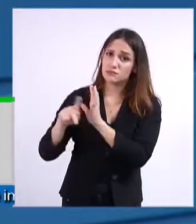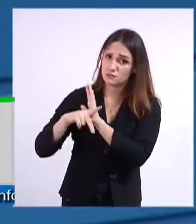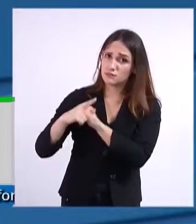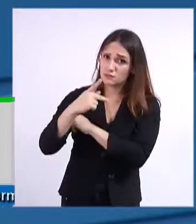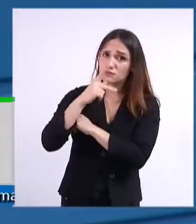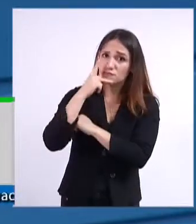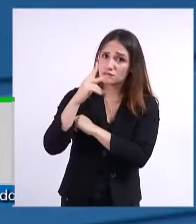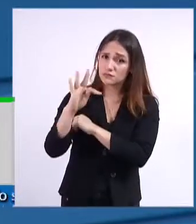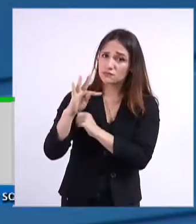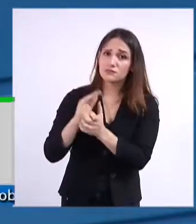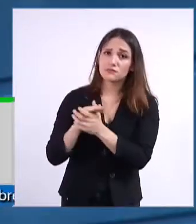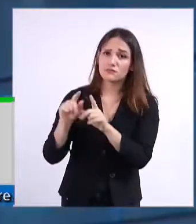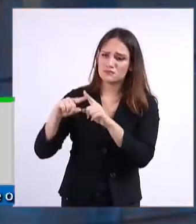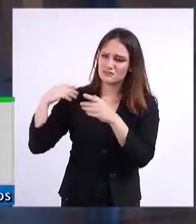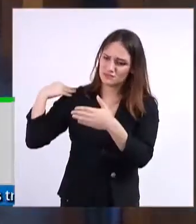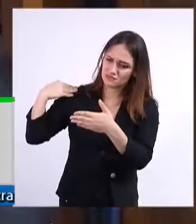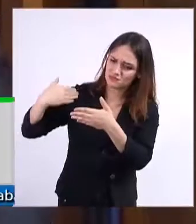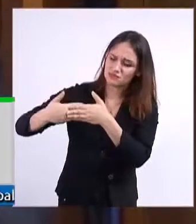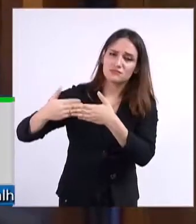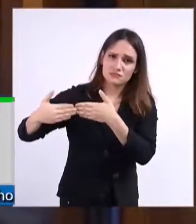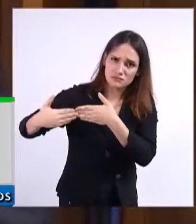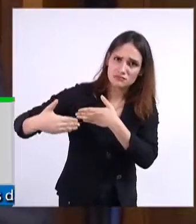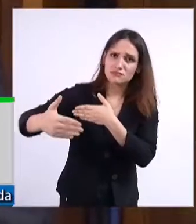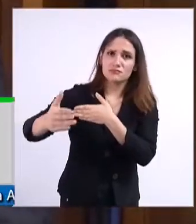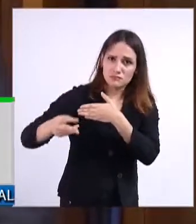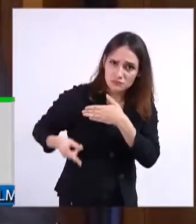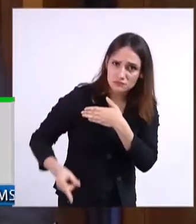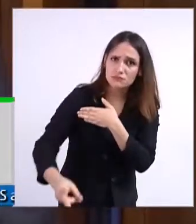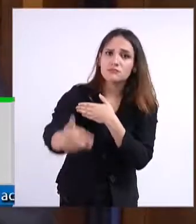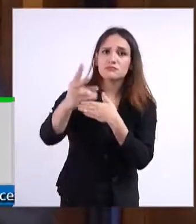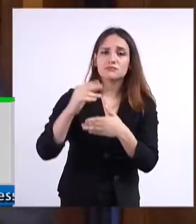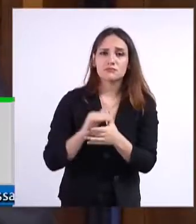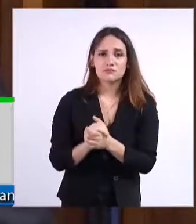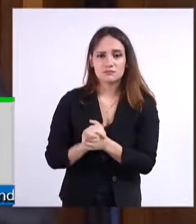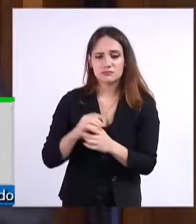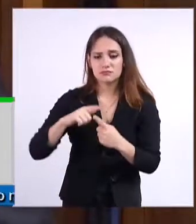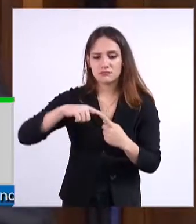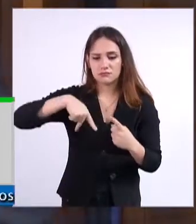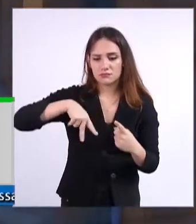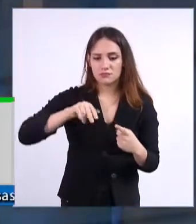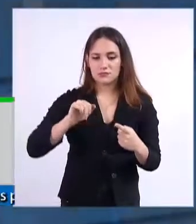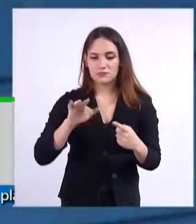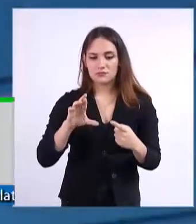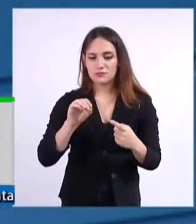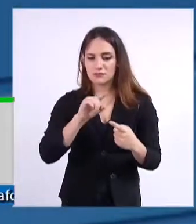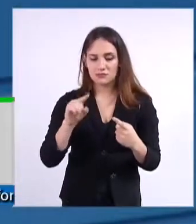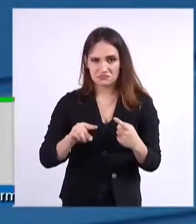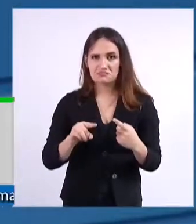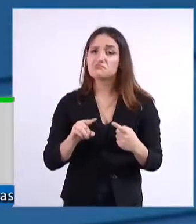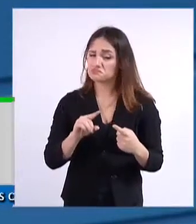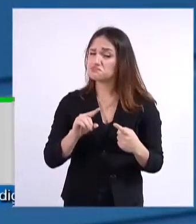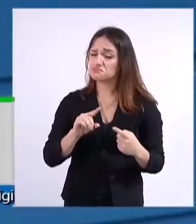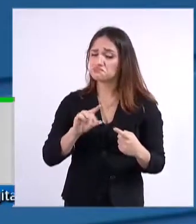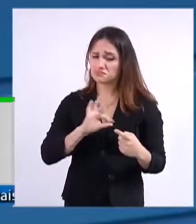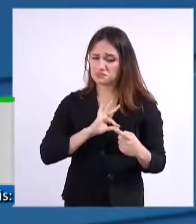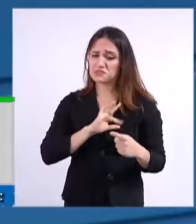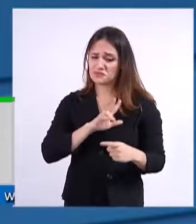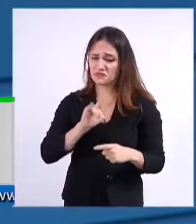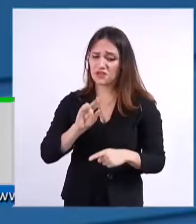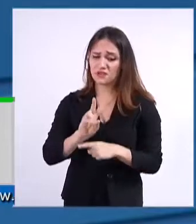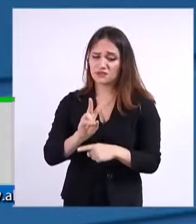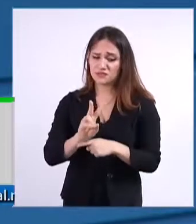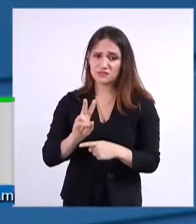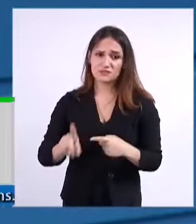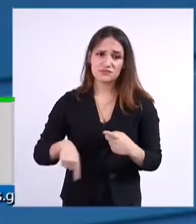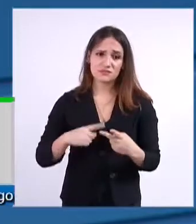partido, mas nós vamos seguir confiantes. Queiroz, a polícia está cuidando, entendeu? Isso aí ninguém